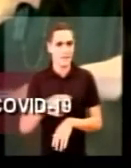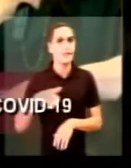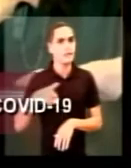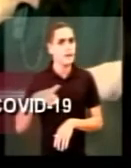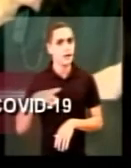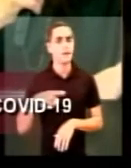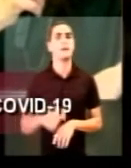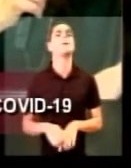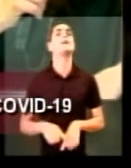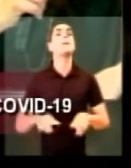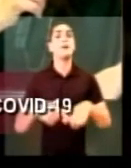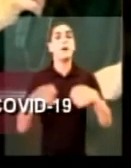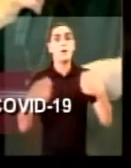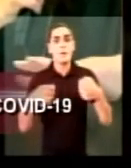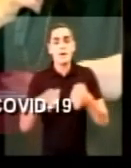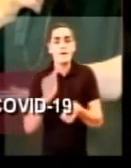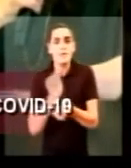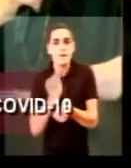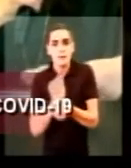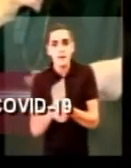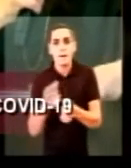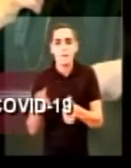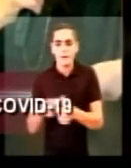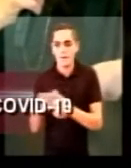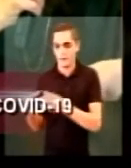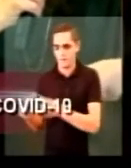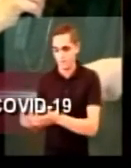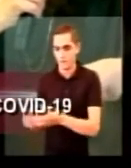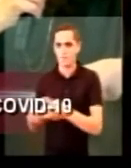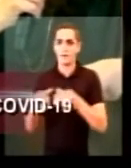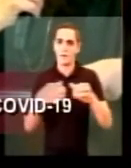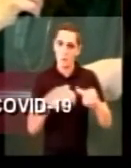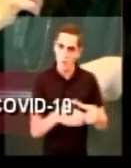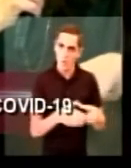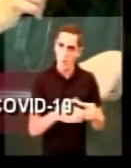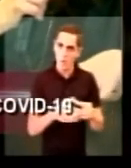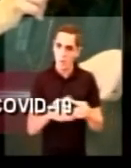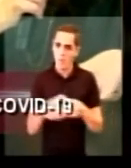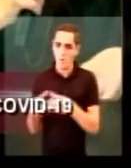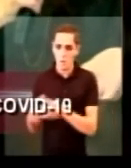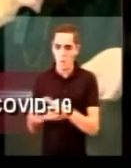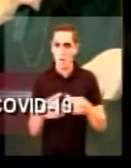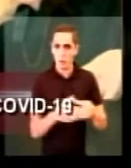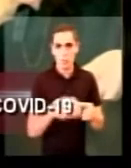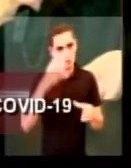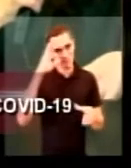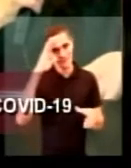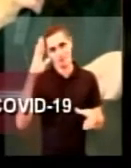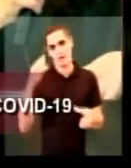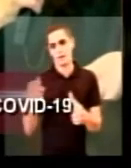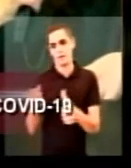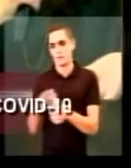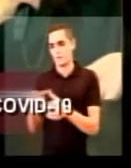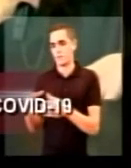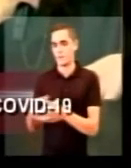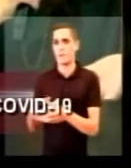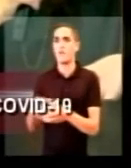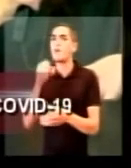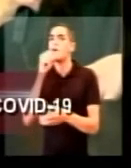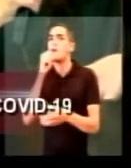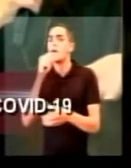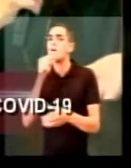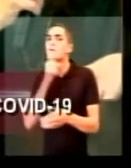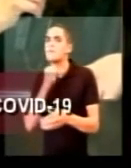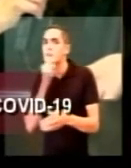que em São José do Rio Preto não temos indígenas, que vão ser, então, os idosos e trabalhadores da saúde. Mas no plano do Ministério, assim como